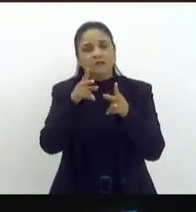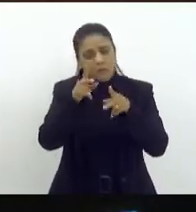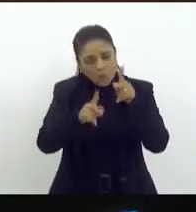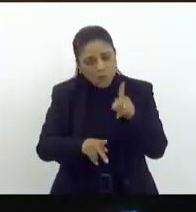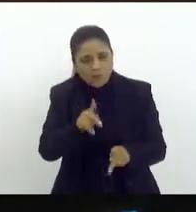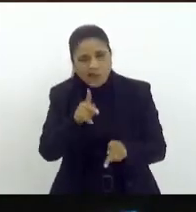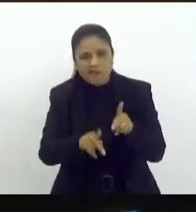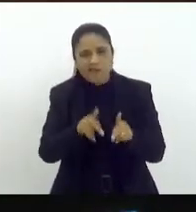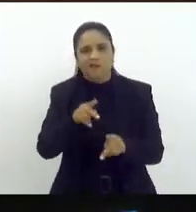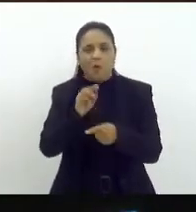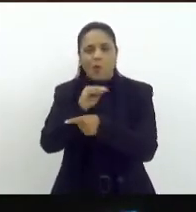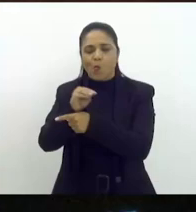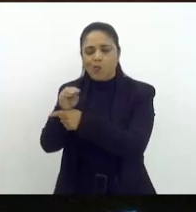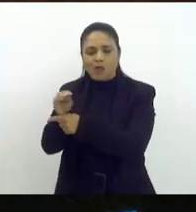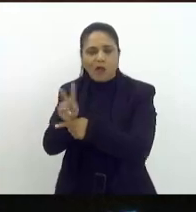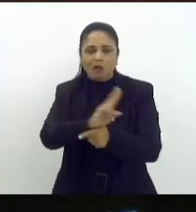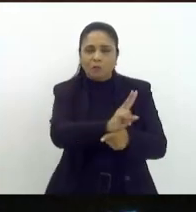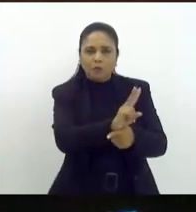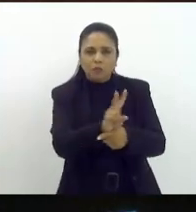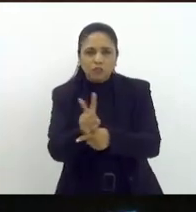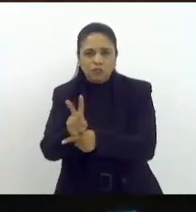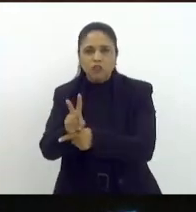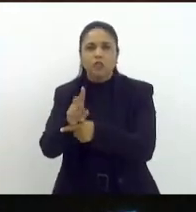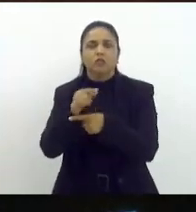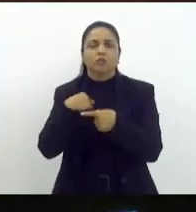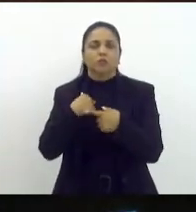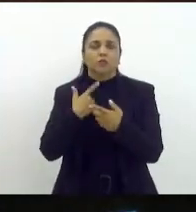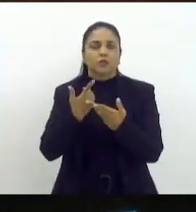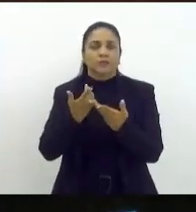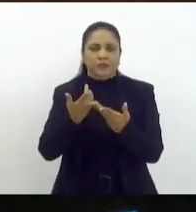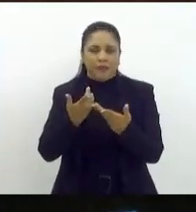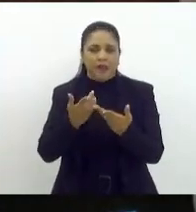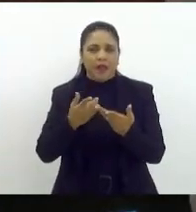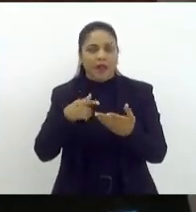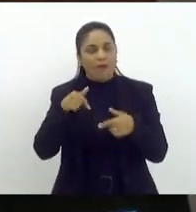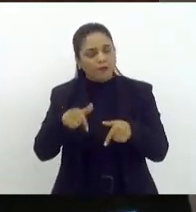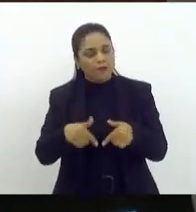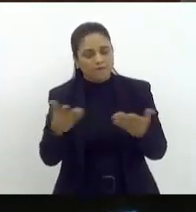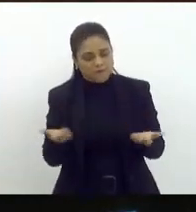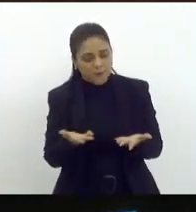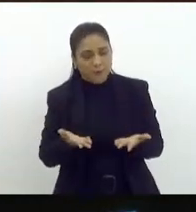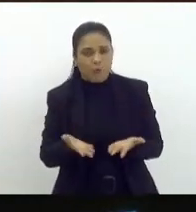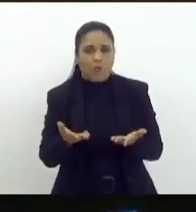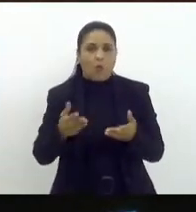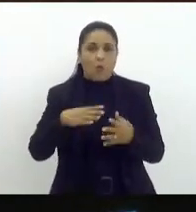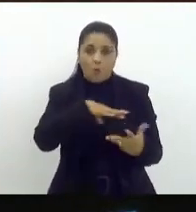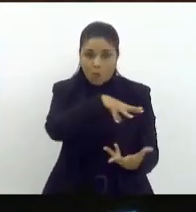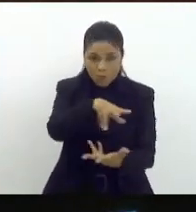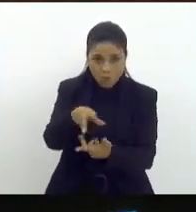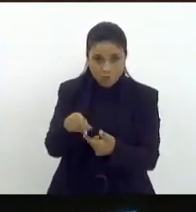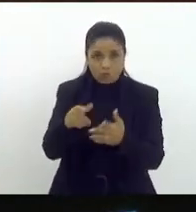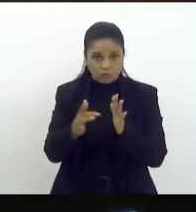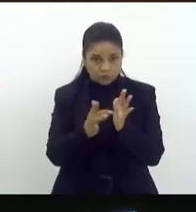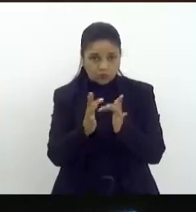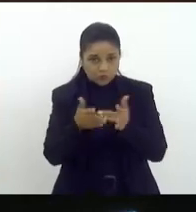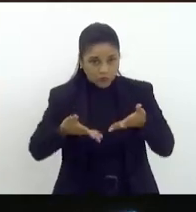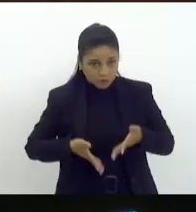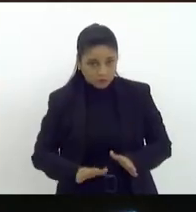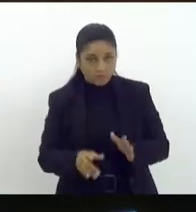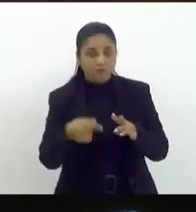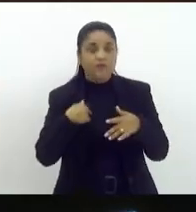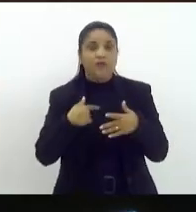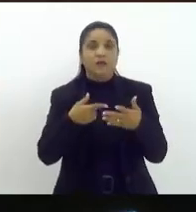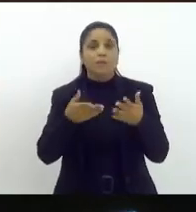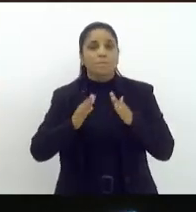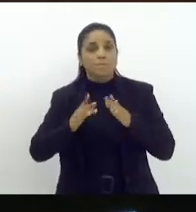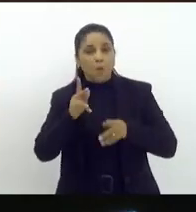população mais marginalizadas na época em que Ele pisou aqui nessa terra que eram as populações discriminadas como por exemplo